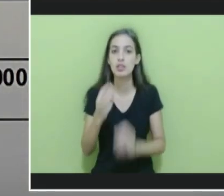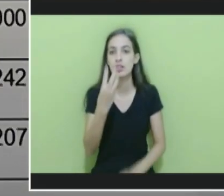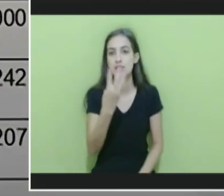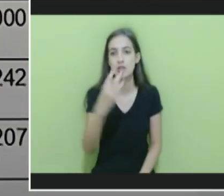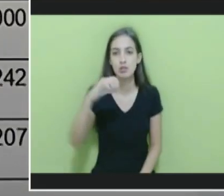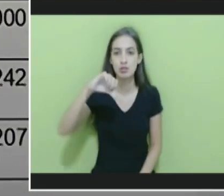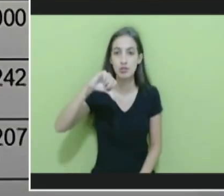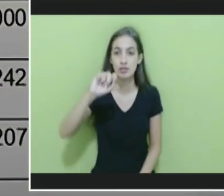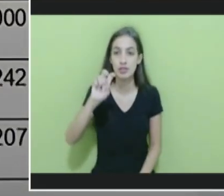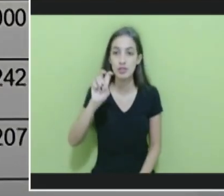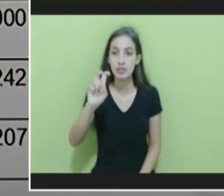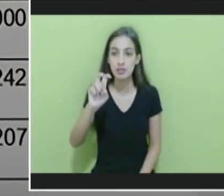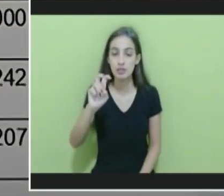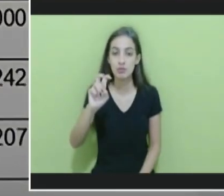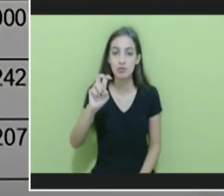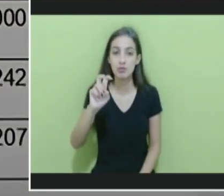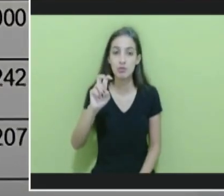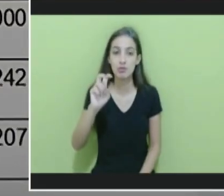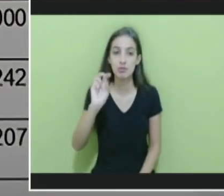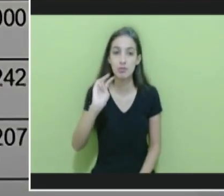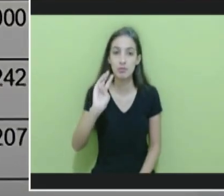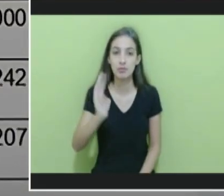milhões.